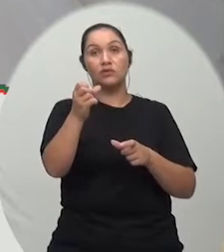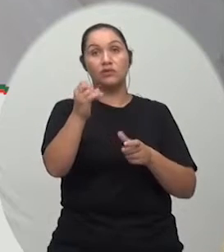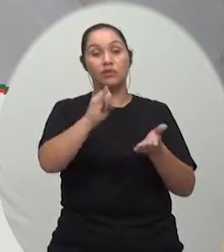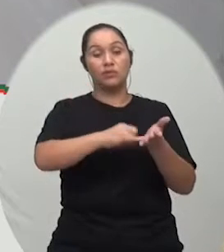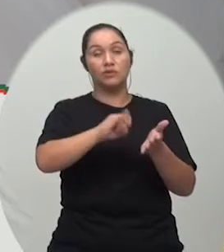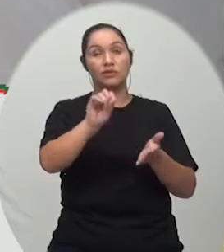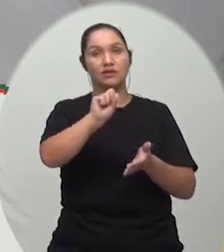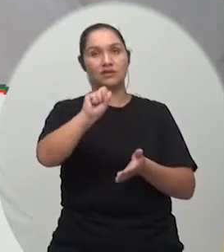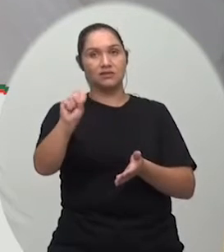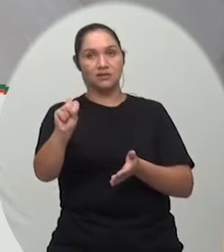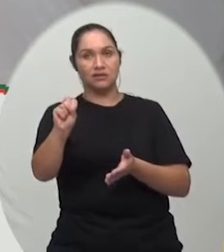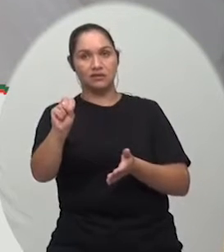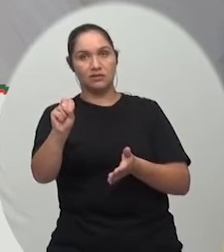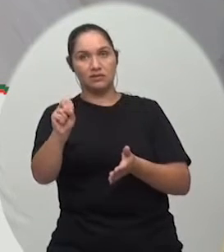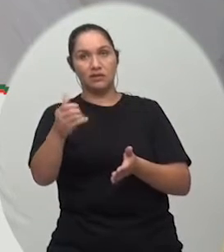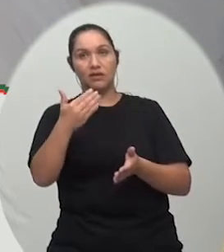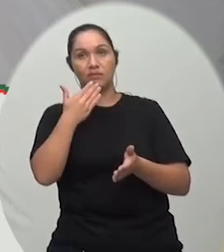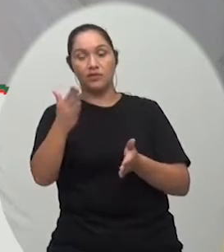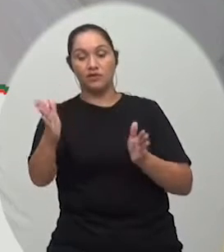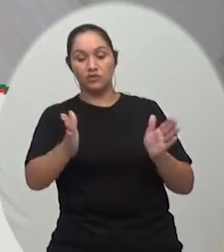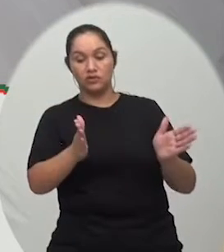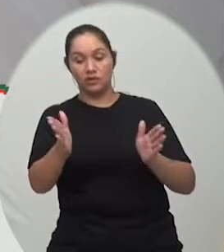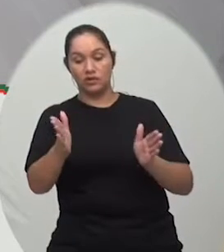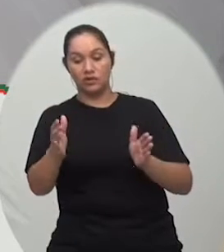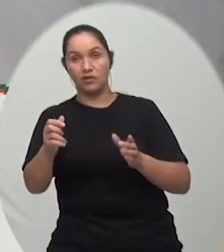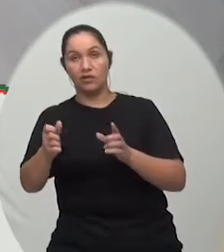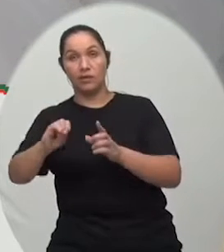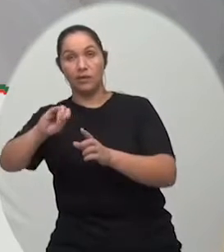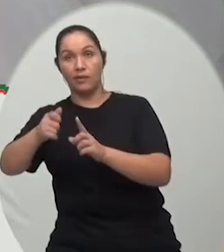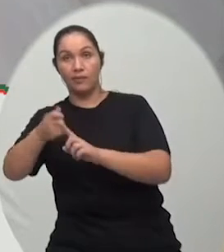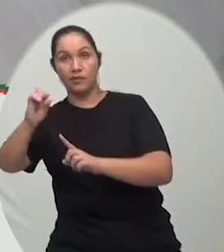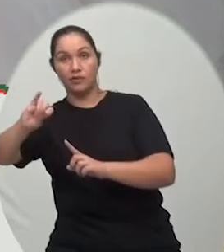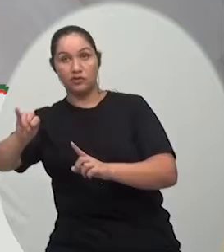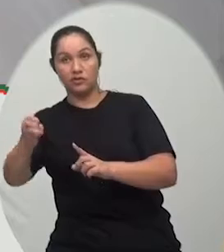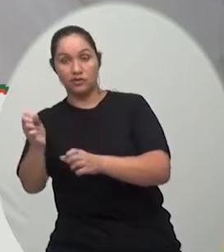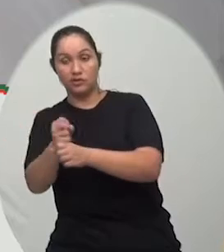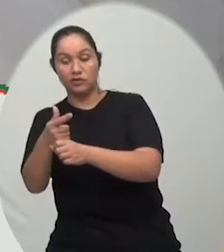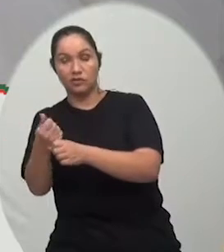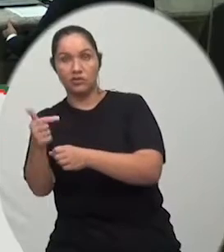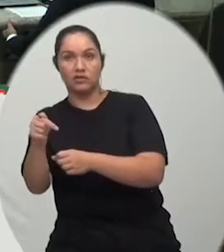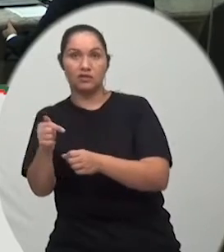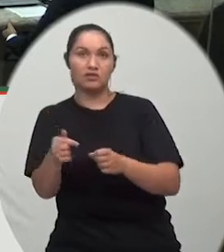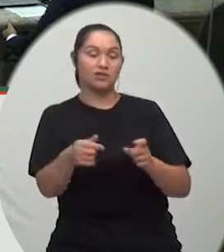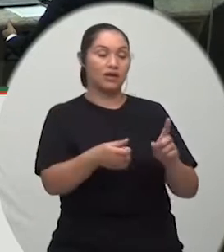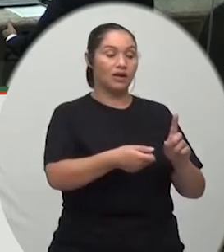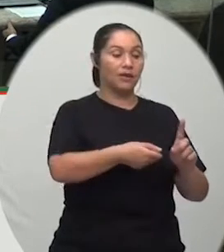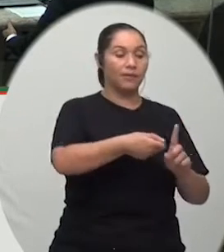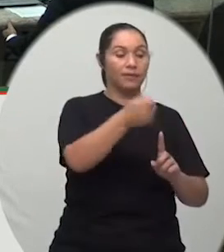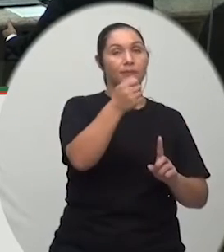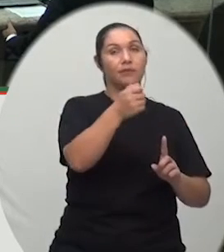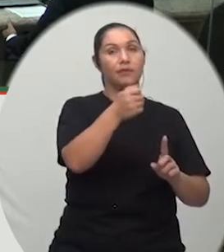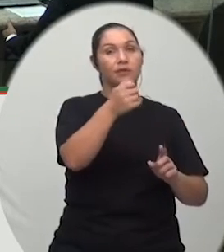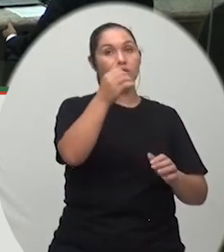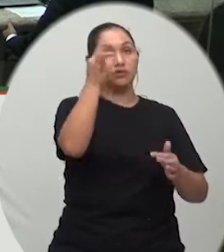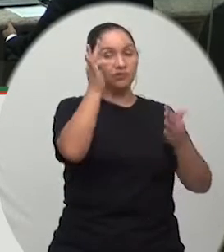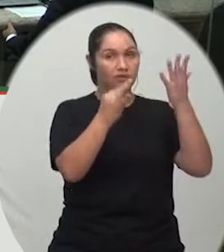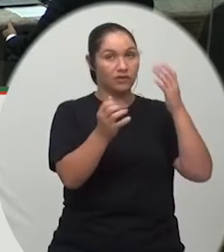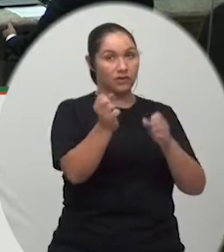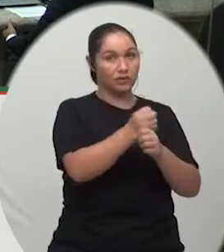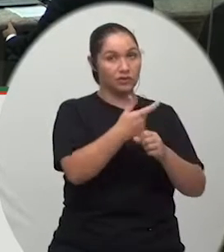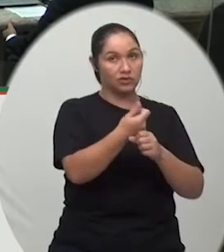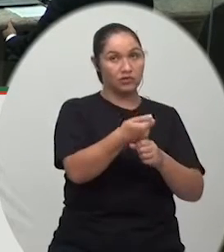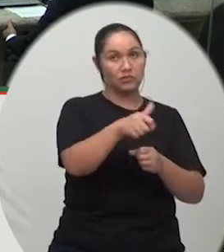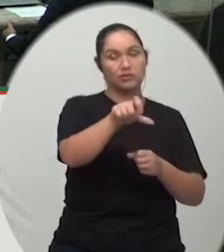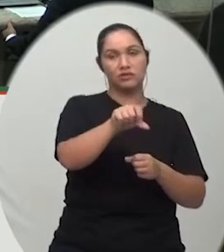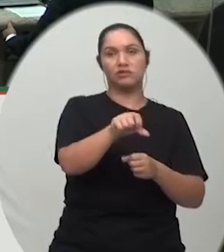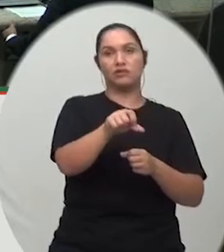recebidos mês a mês desde janeiro de 2017 a fevereiro de 2019. O requerimento está em discussão. Com a palavra o